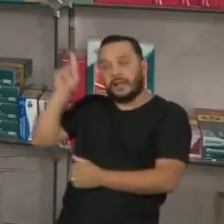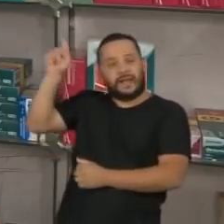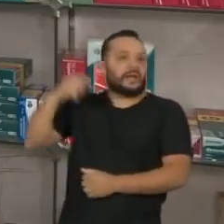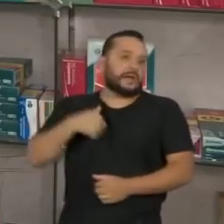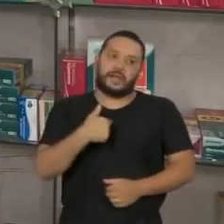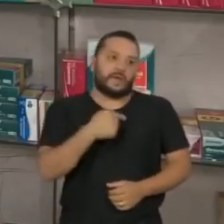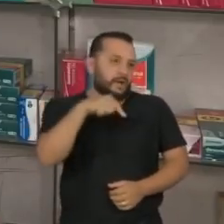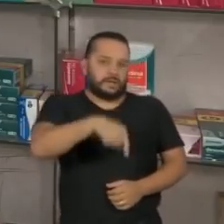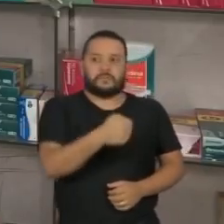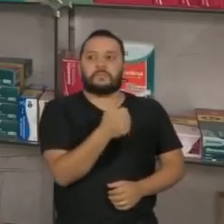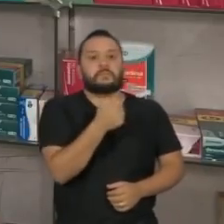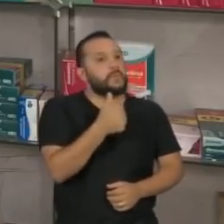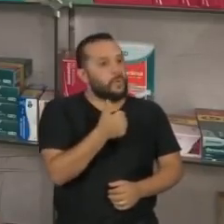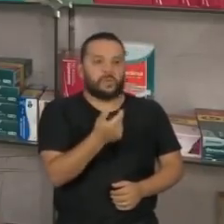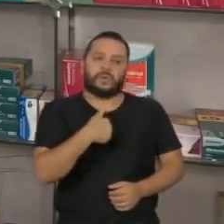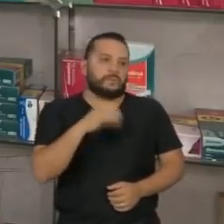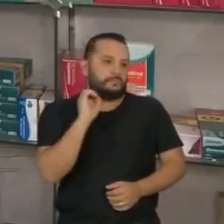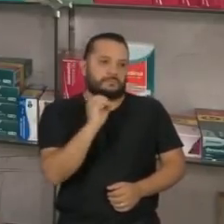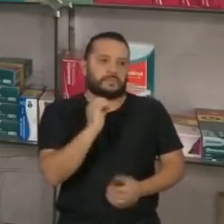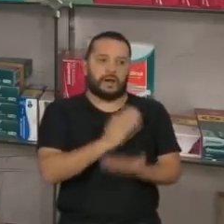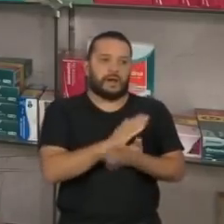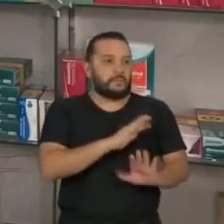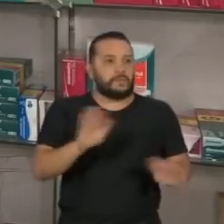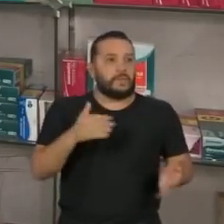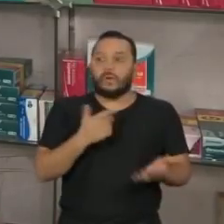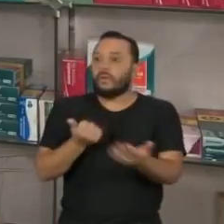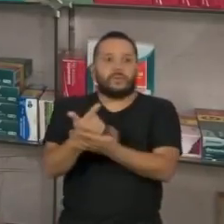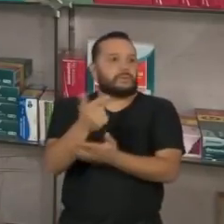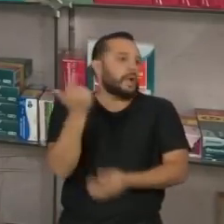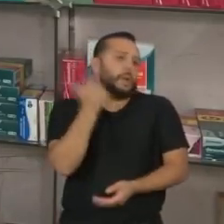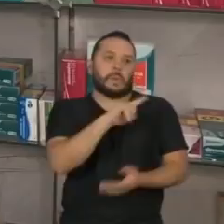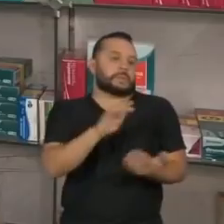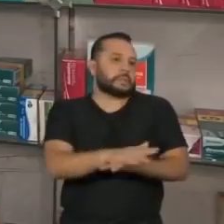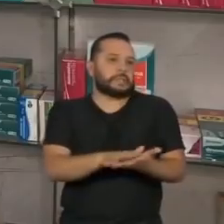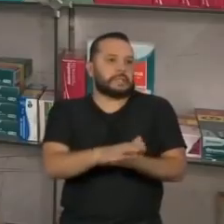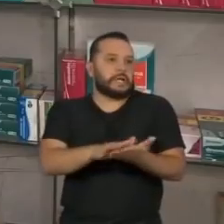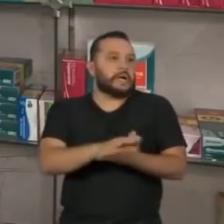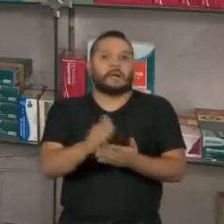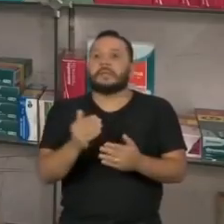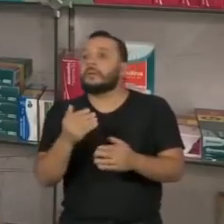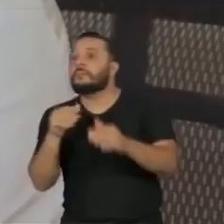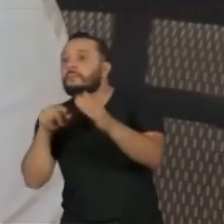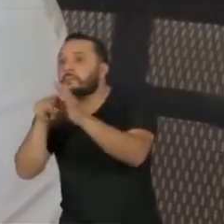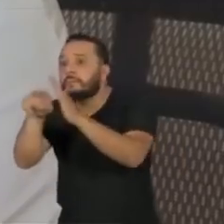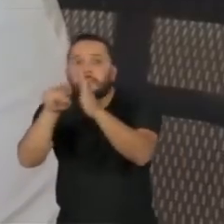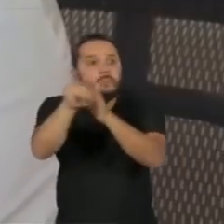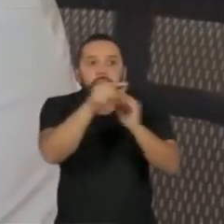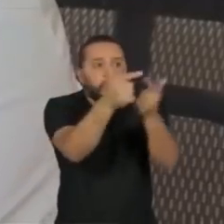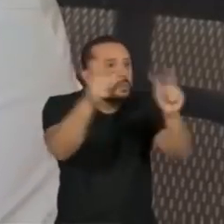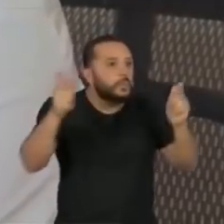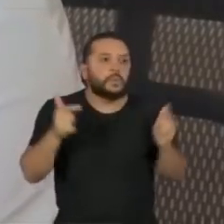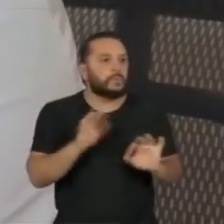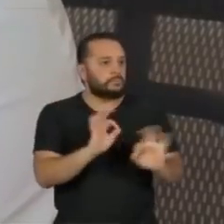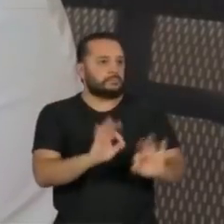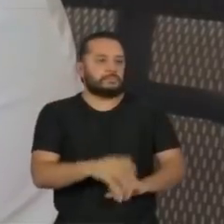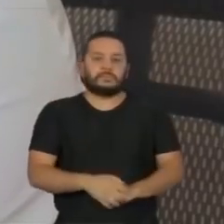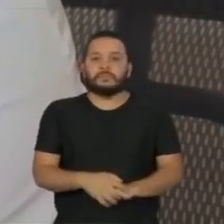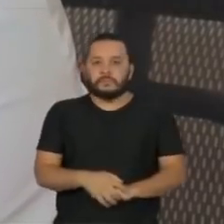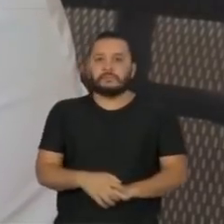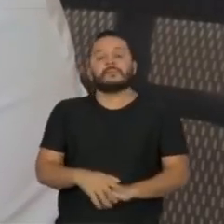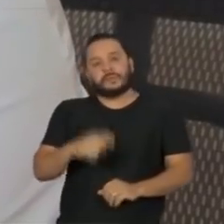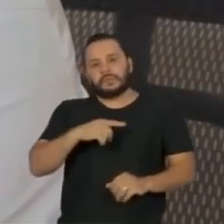é praticamente zero. E não estou conseguindo repor, não tem distribuidor que tenha o produto. A Sociedade Brasileira